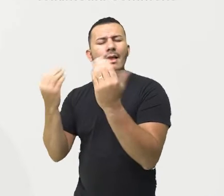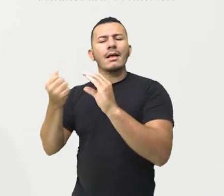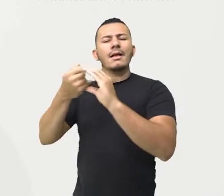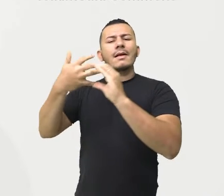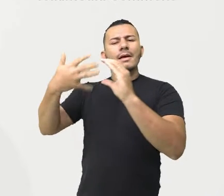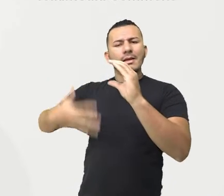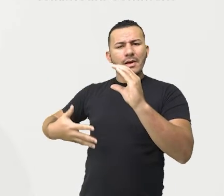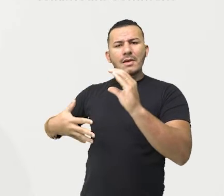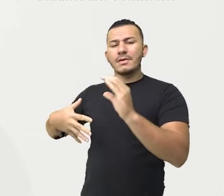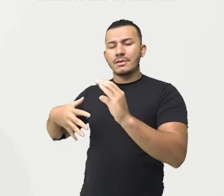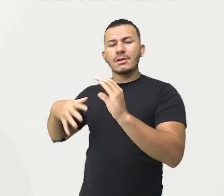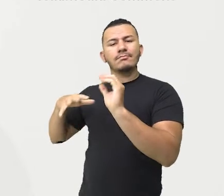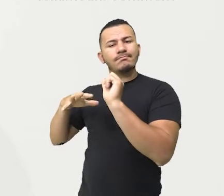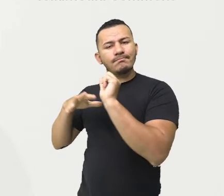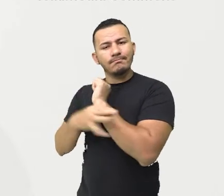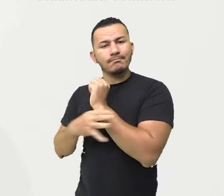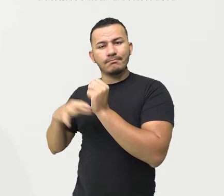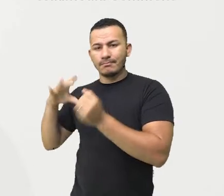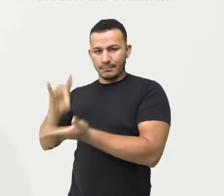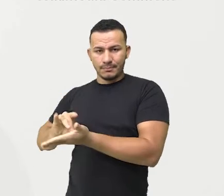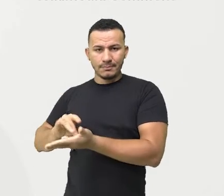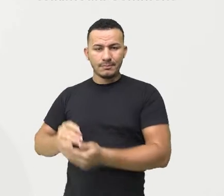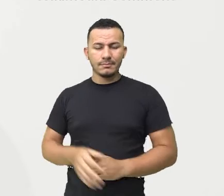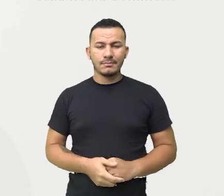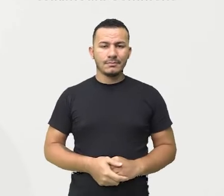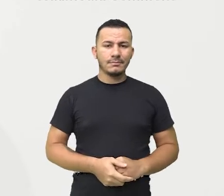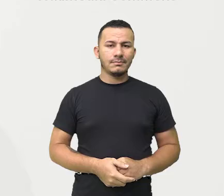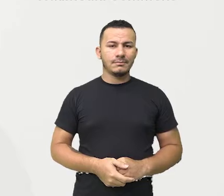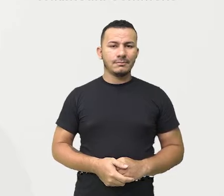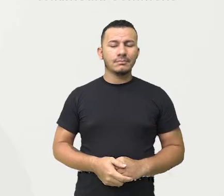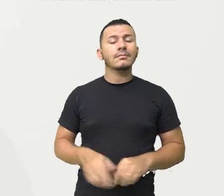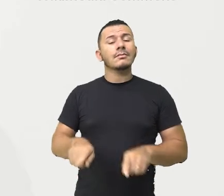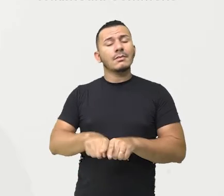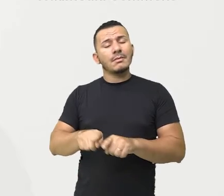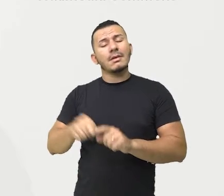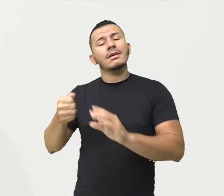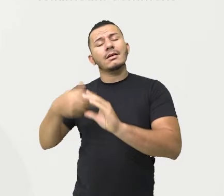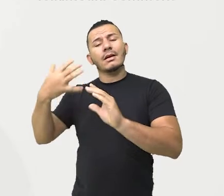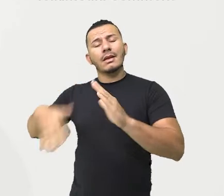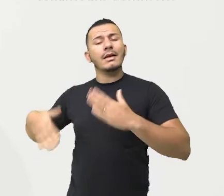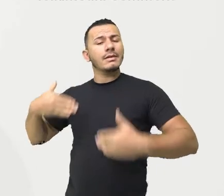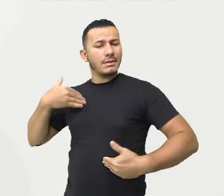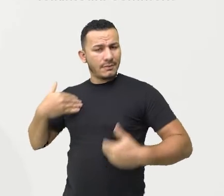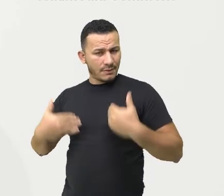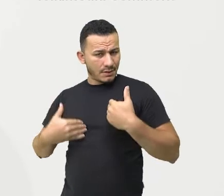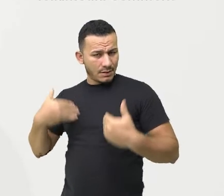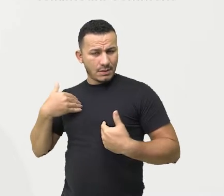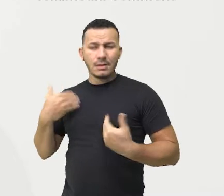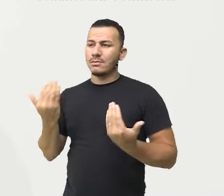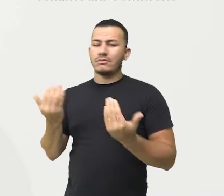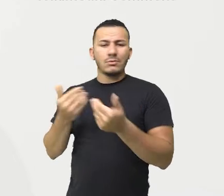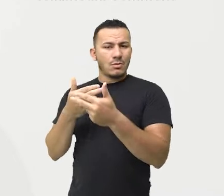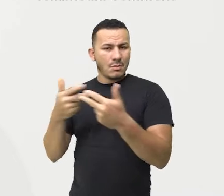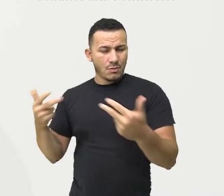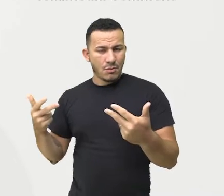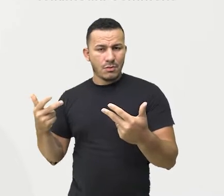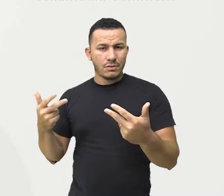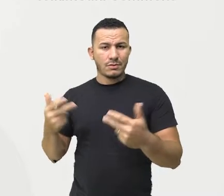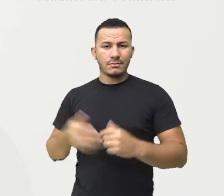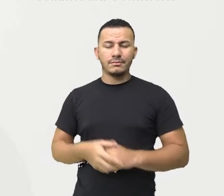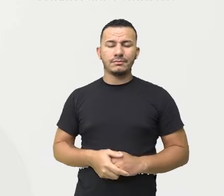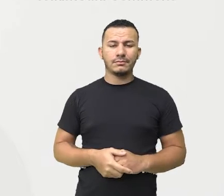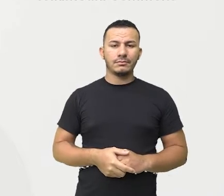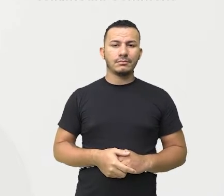características concretas, ok? E físicas de algo, sem